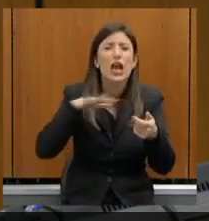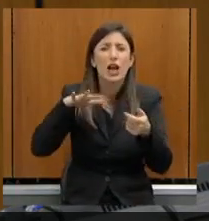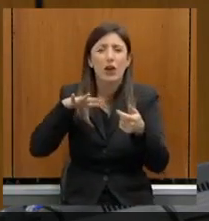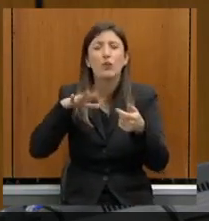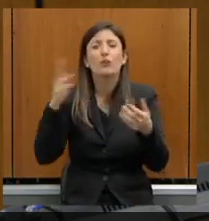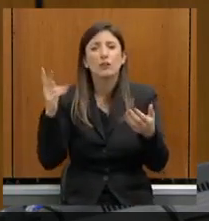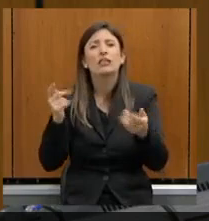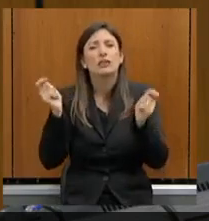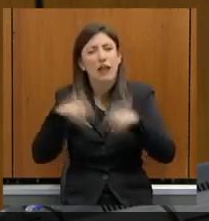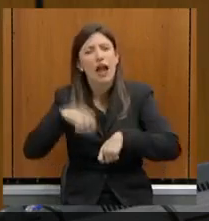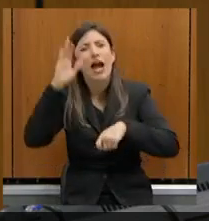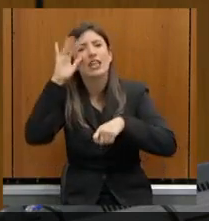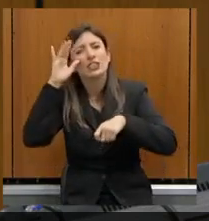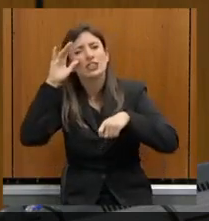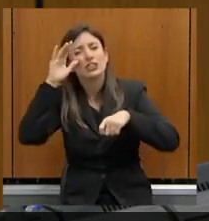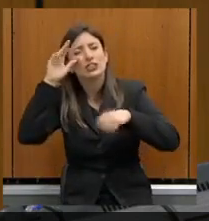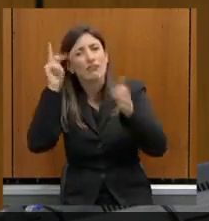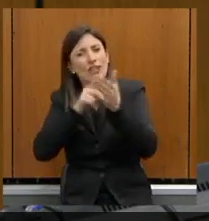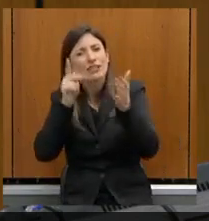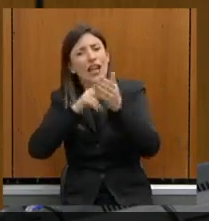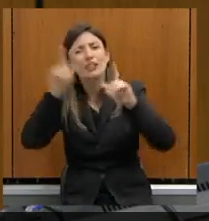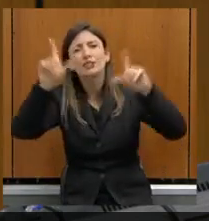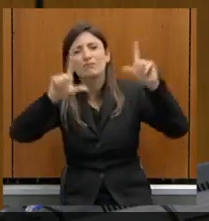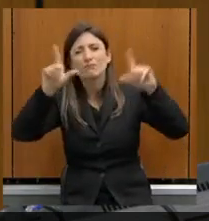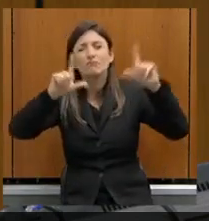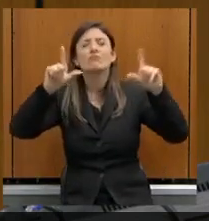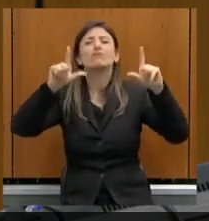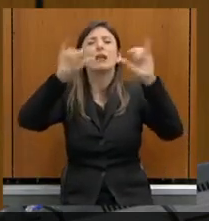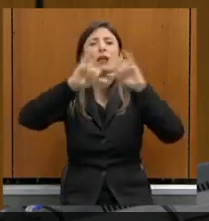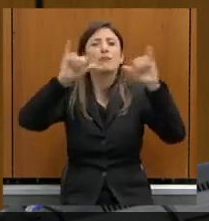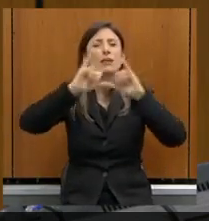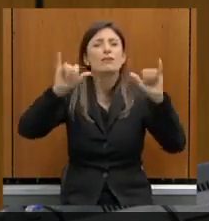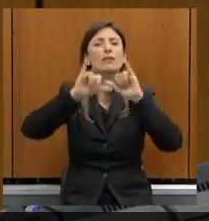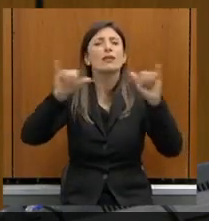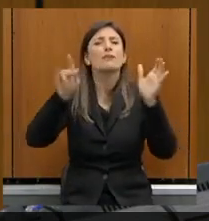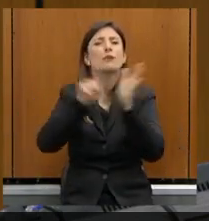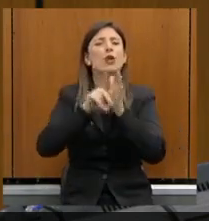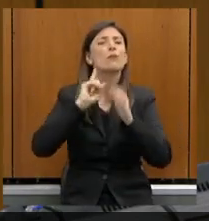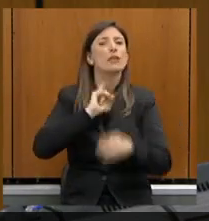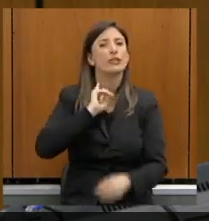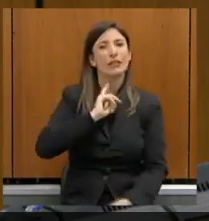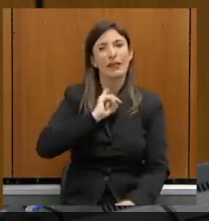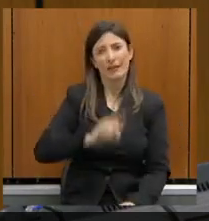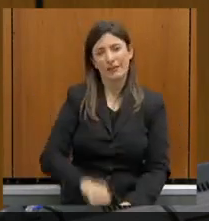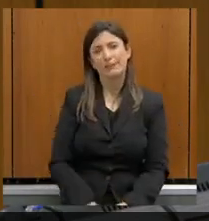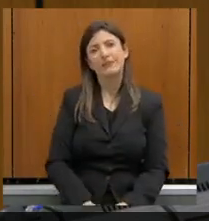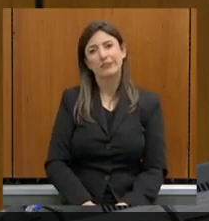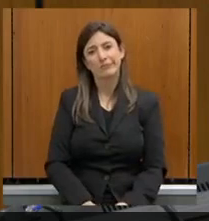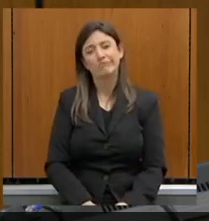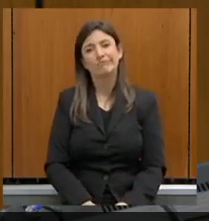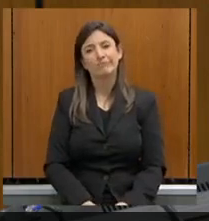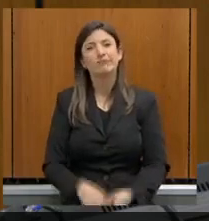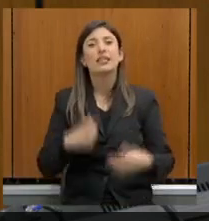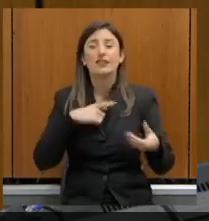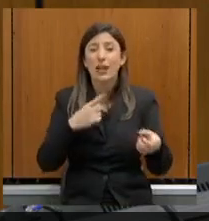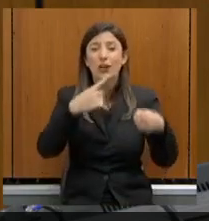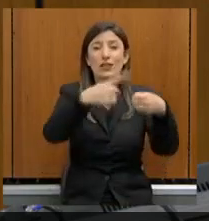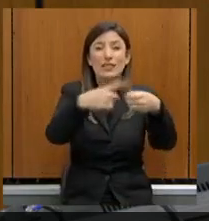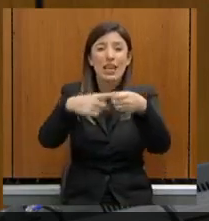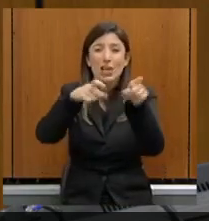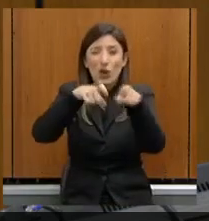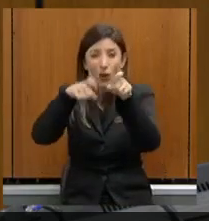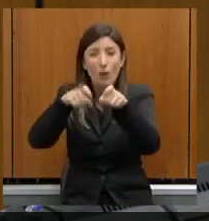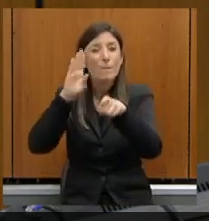canais, TVs e com programas de Minas Gerais. O interior o que mais se vê são antenas